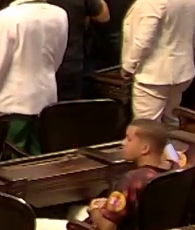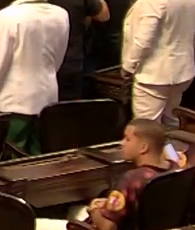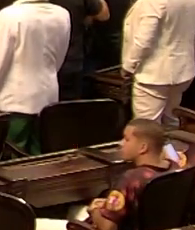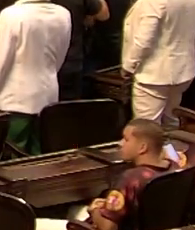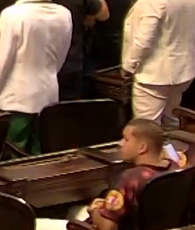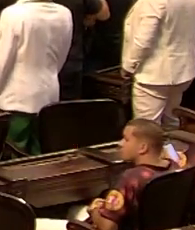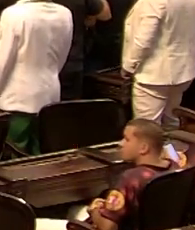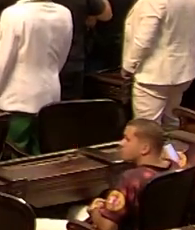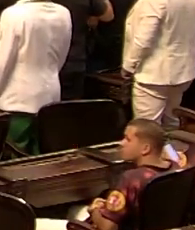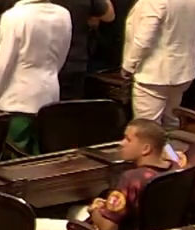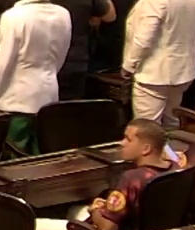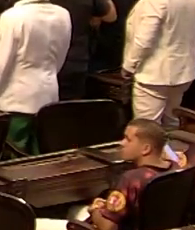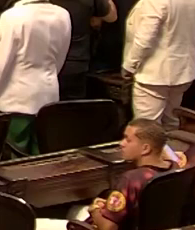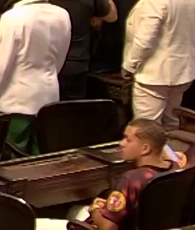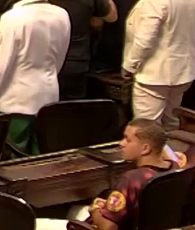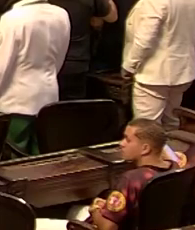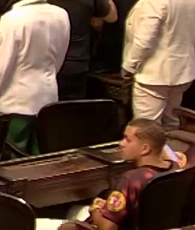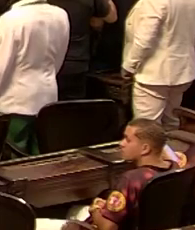mundo!